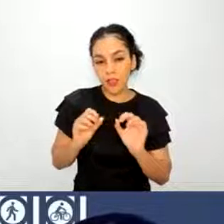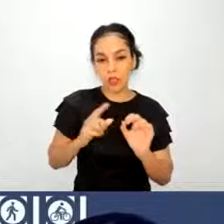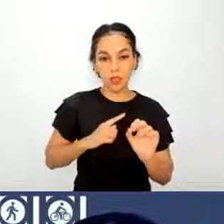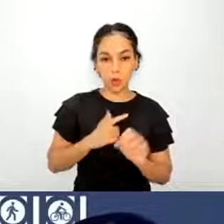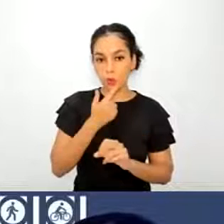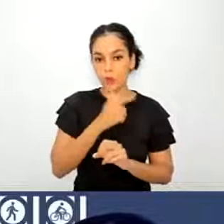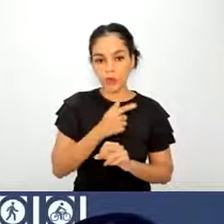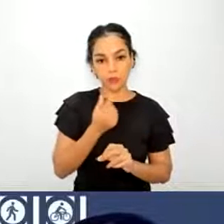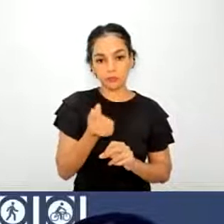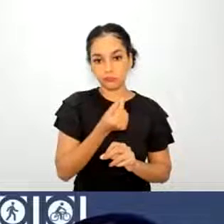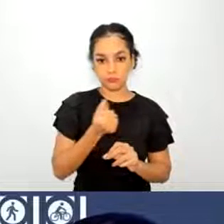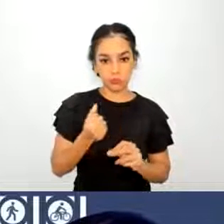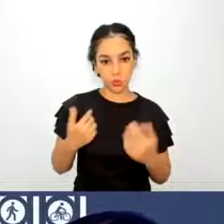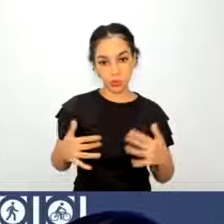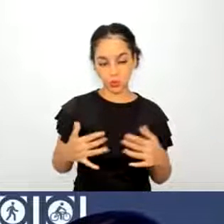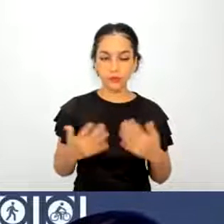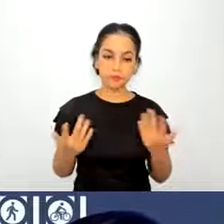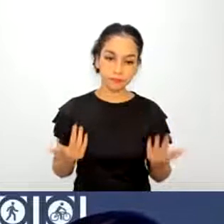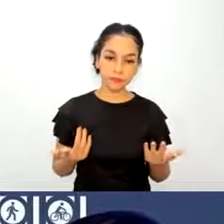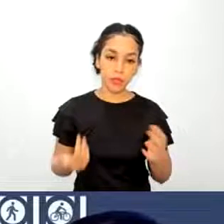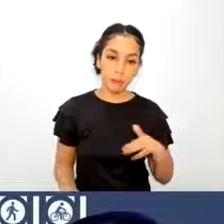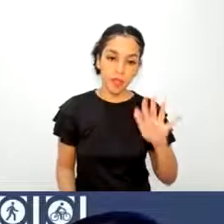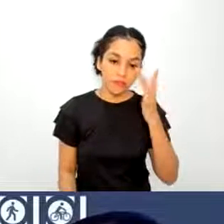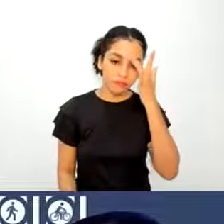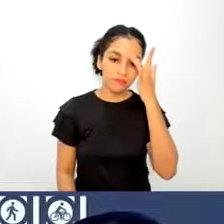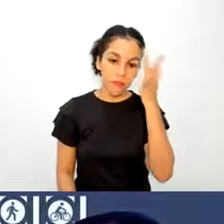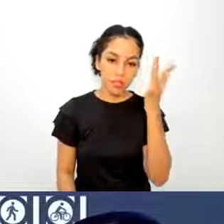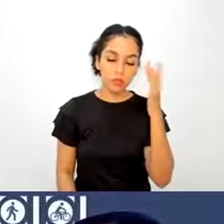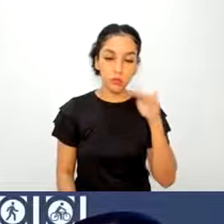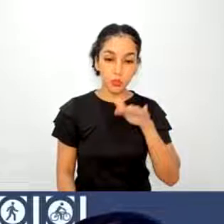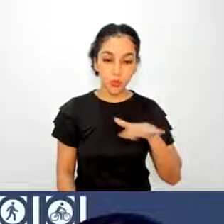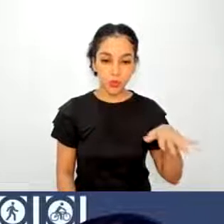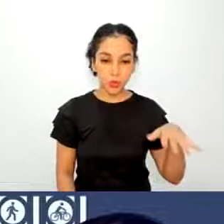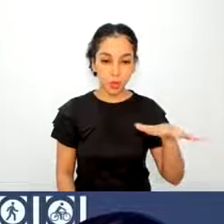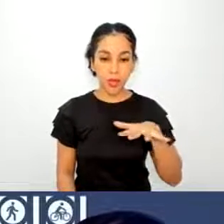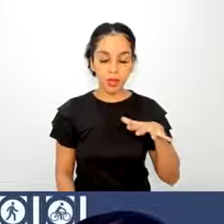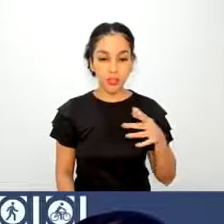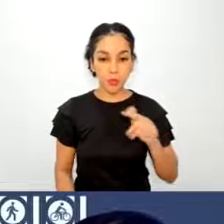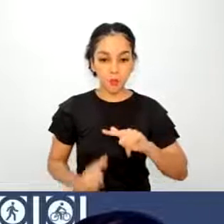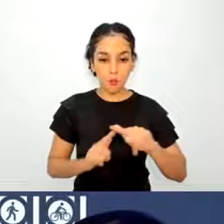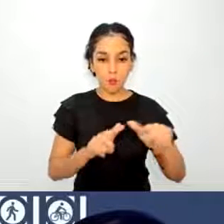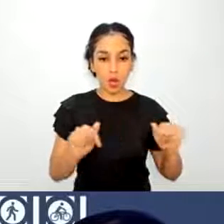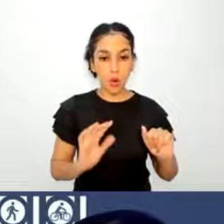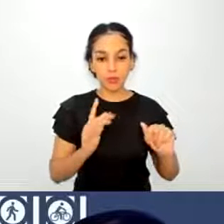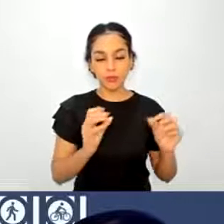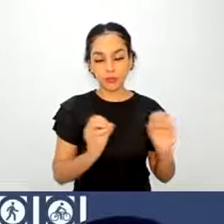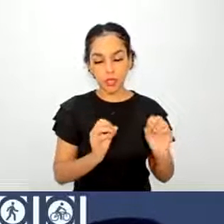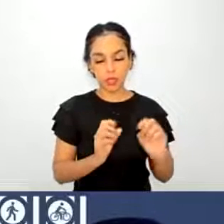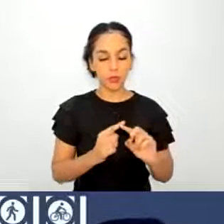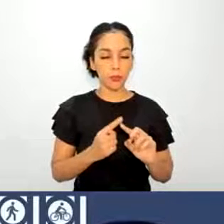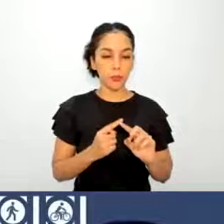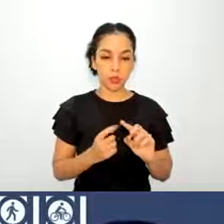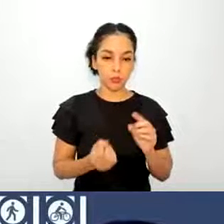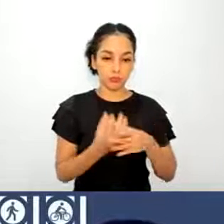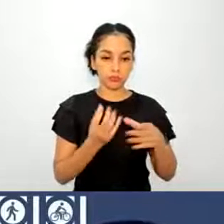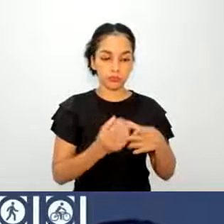exorbitante, né? No caso então, assim, é mais fácil você pegar um terreno vazio que não está acontecendo nada porque ele não está gerando nenhum tipo de lucro.